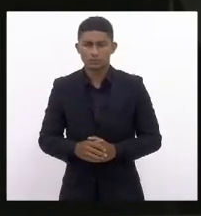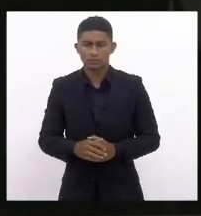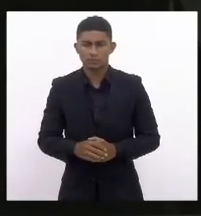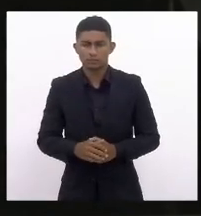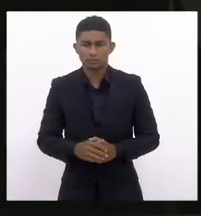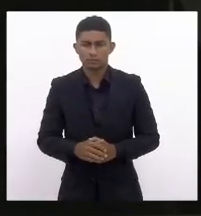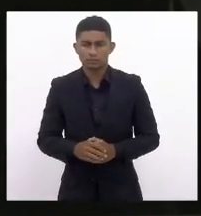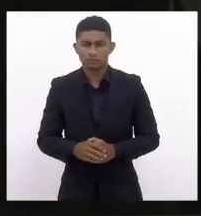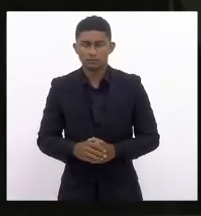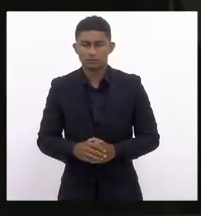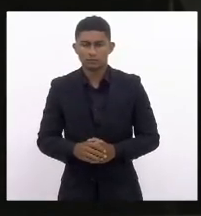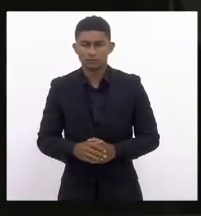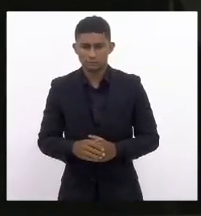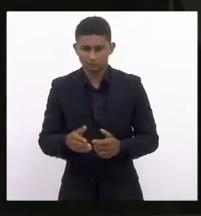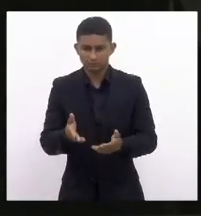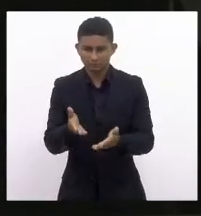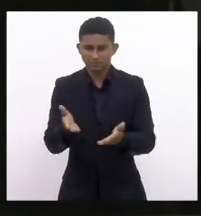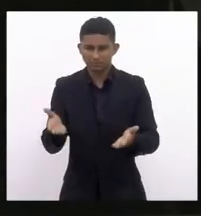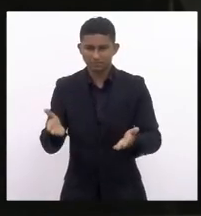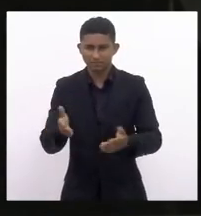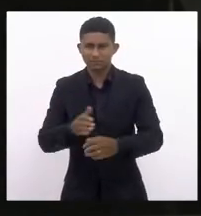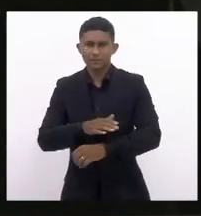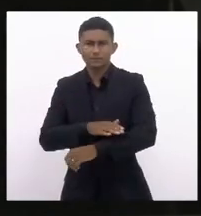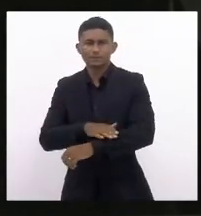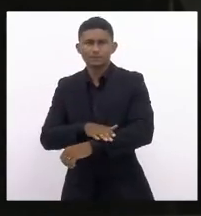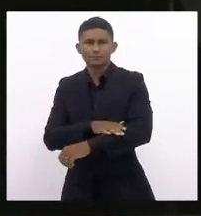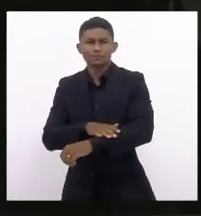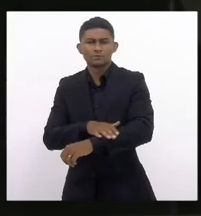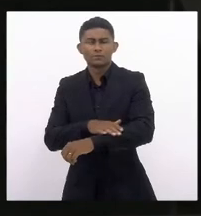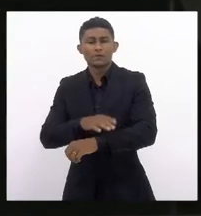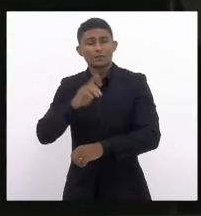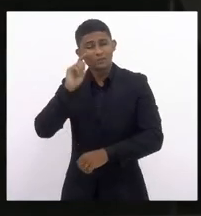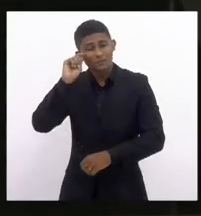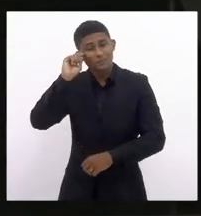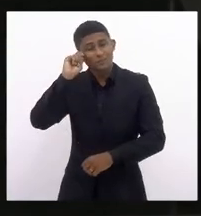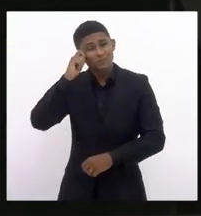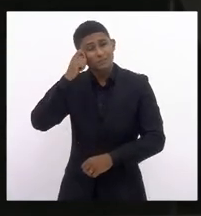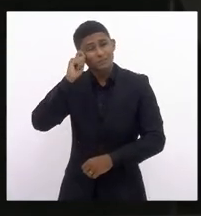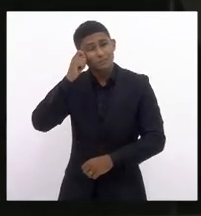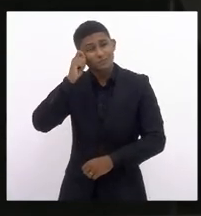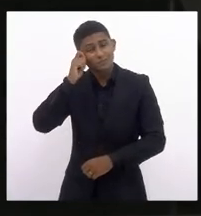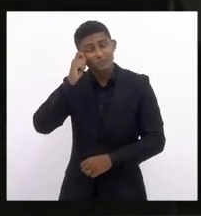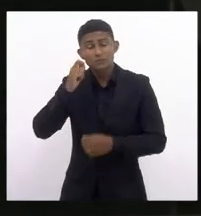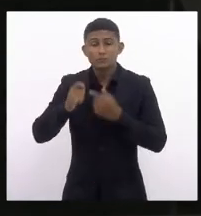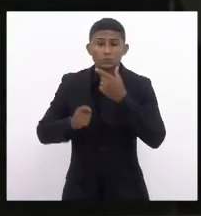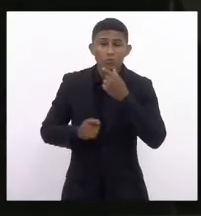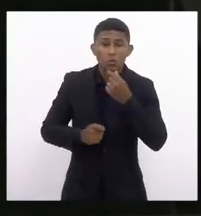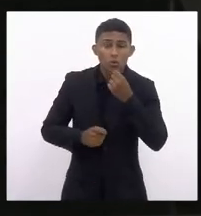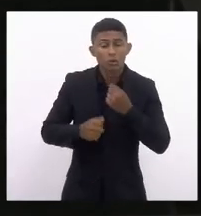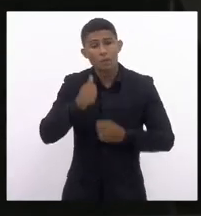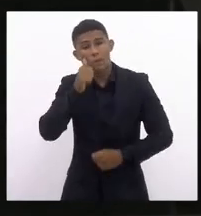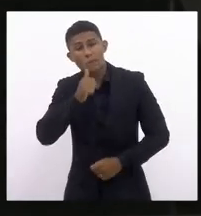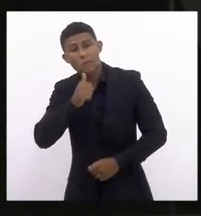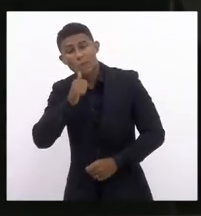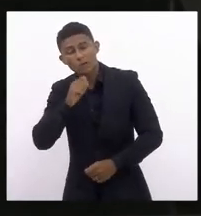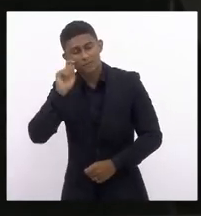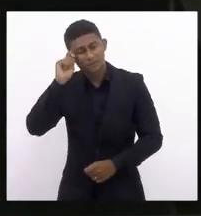do ponto de vista racial, de negros e negras, e que